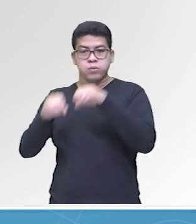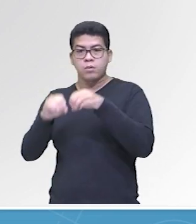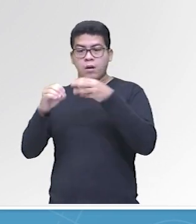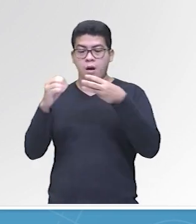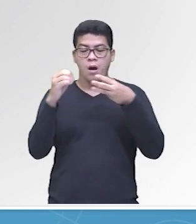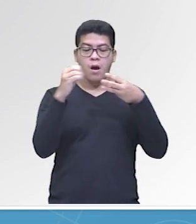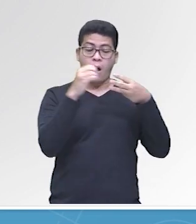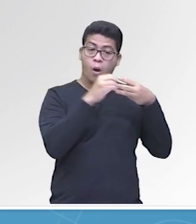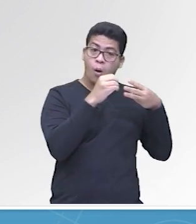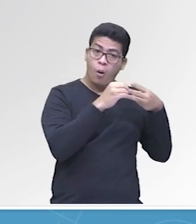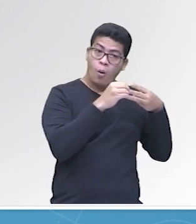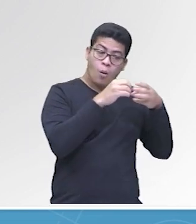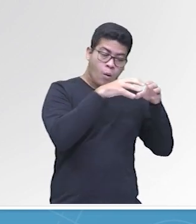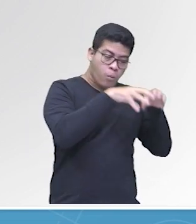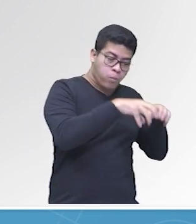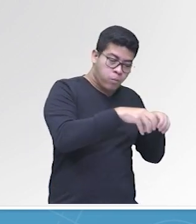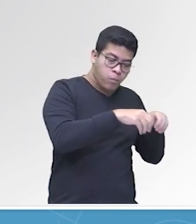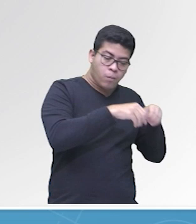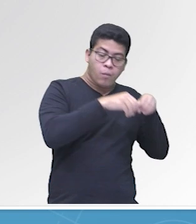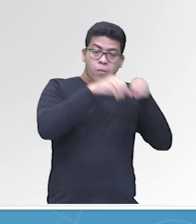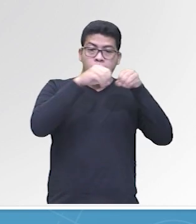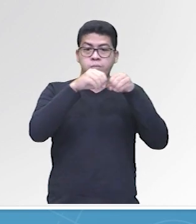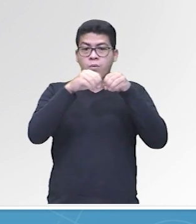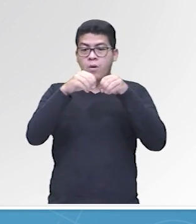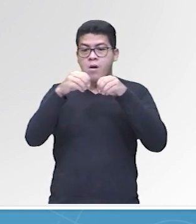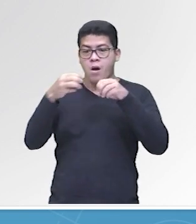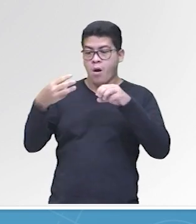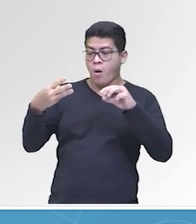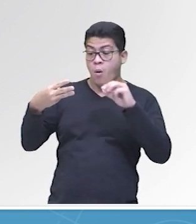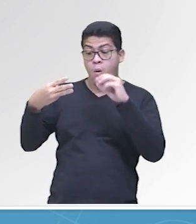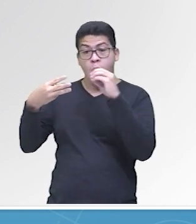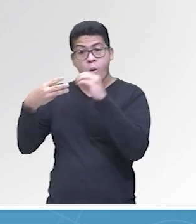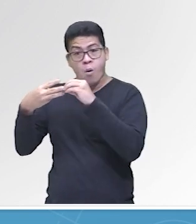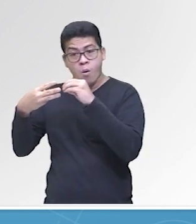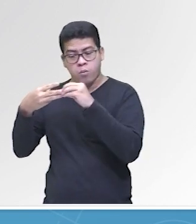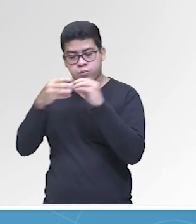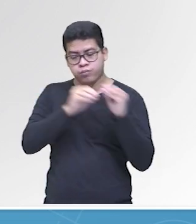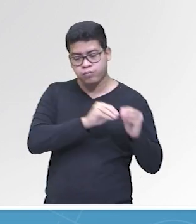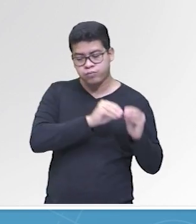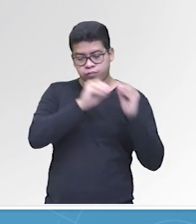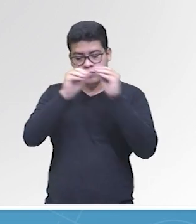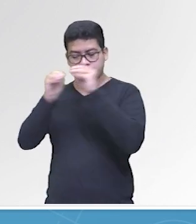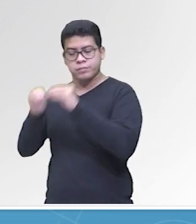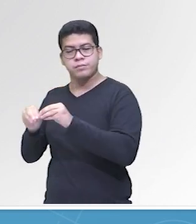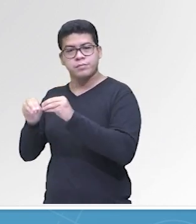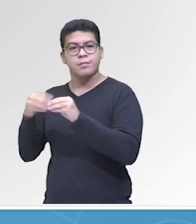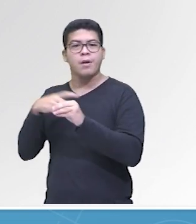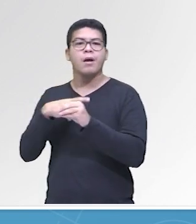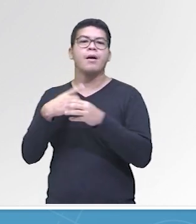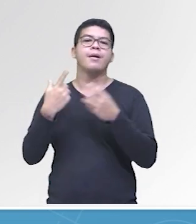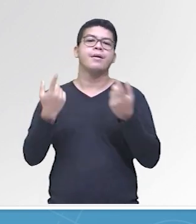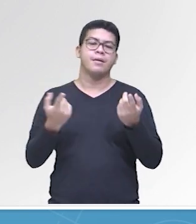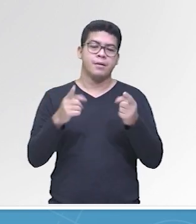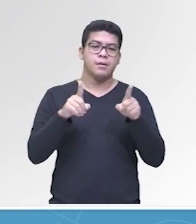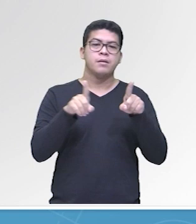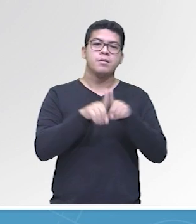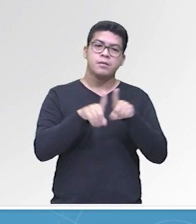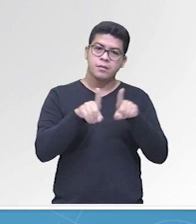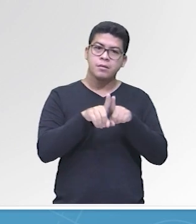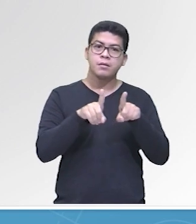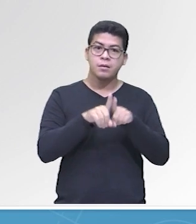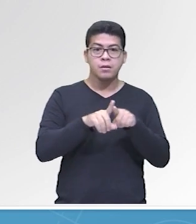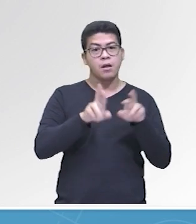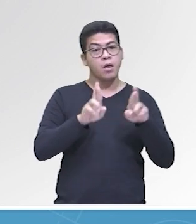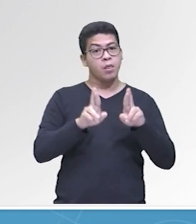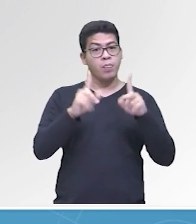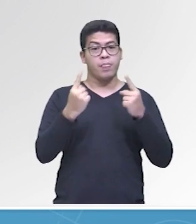das células. Então, ele faz uma rede de comunicação para fazer o transporte dentro da célula e ele pode ser